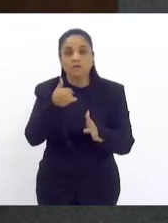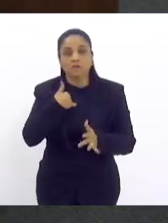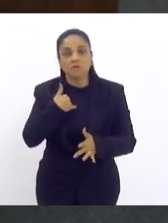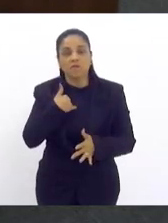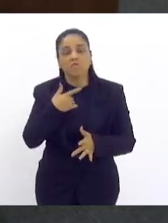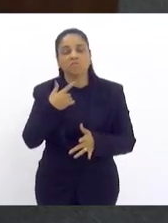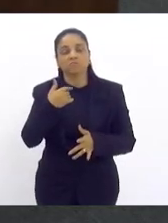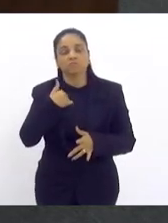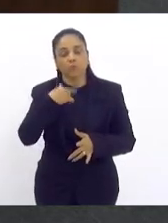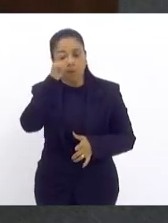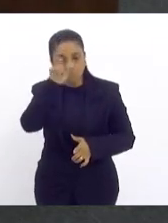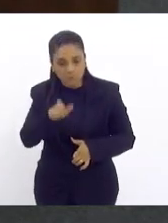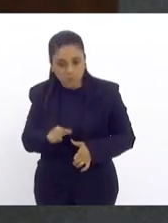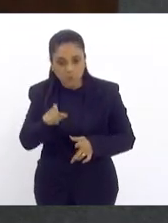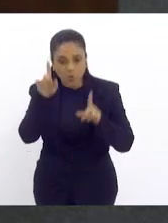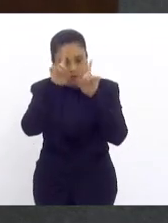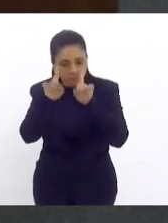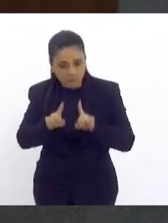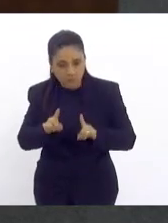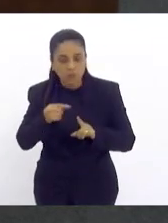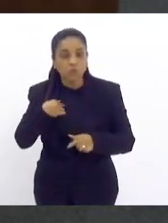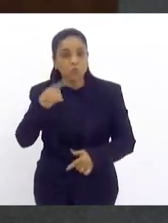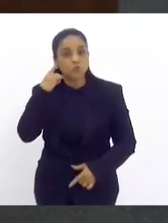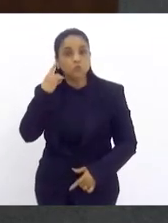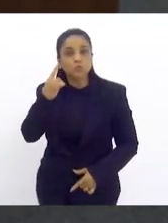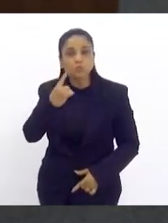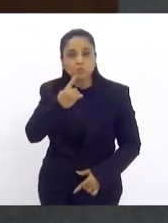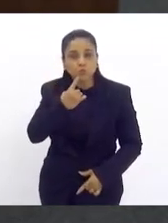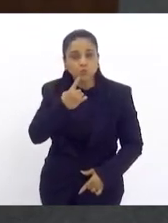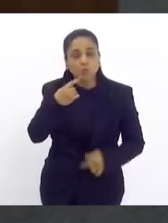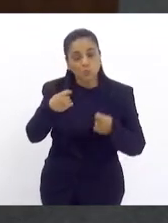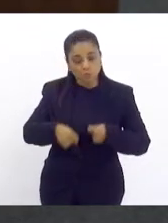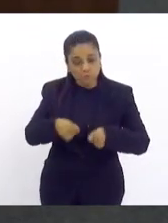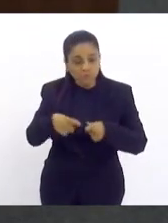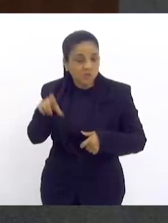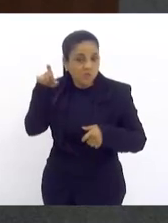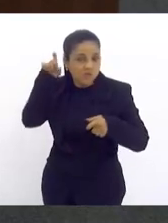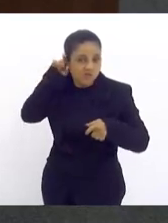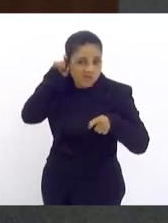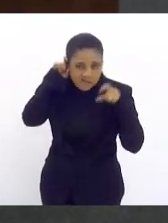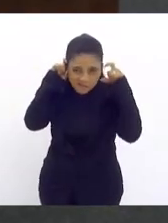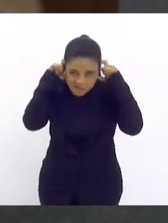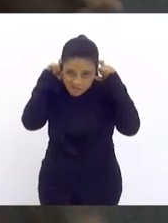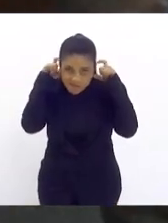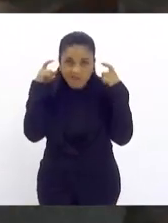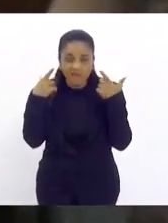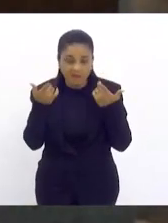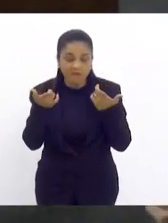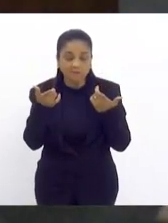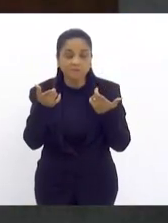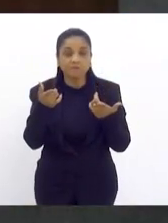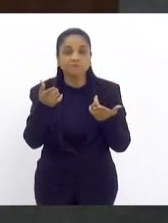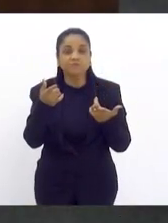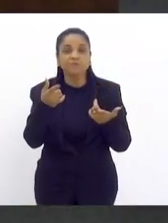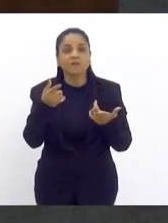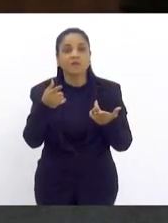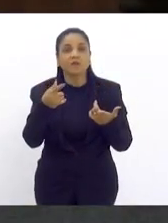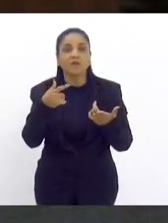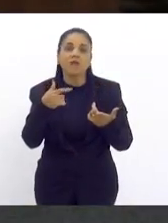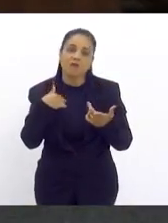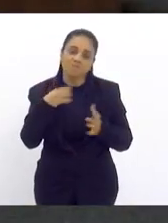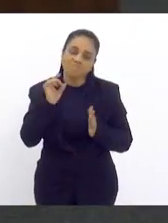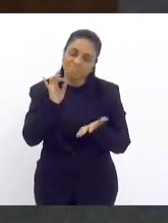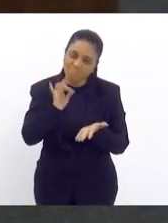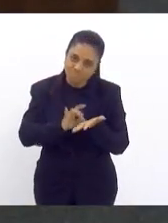uma pessoa com deficiência que sou uma pessoa surda eu sou bem como minhas próteses auditivas e obviamente não tem como negar